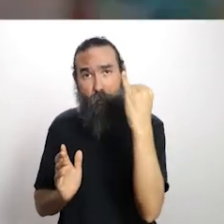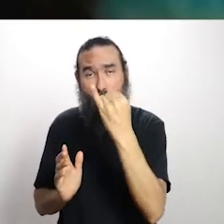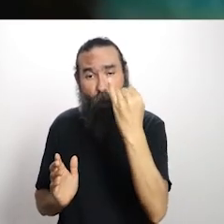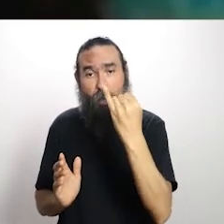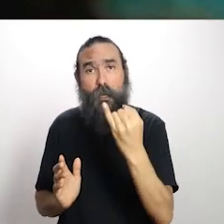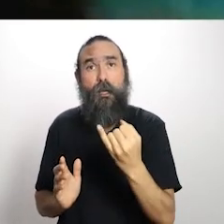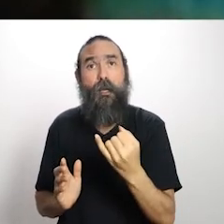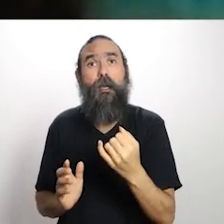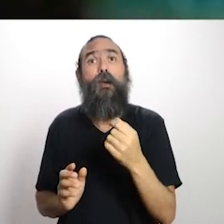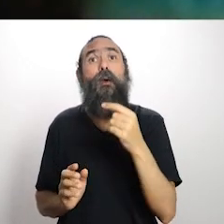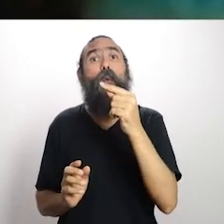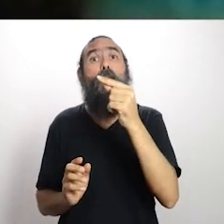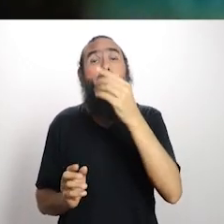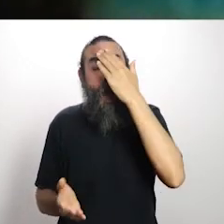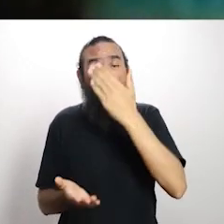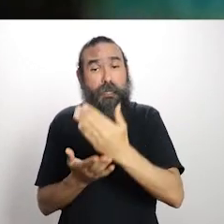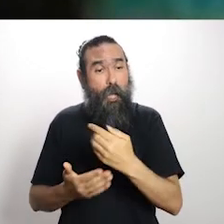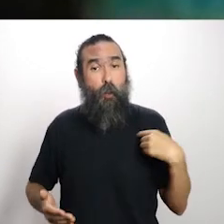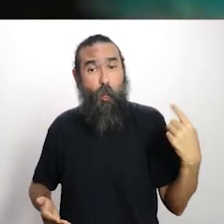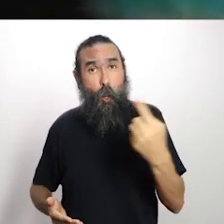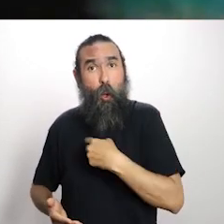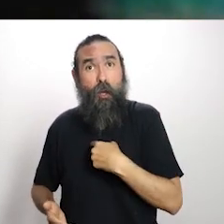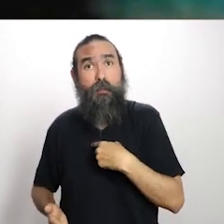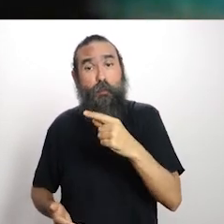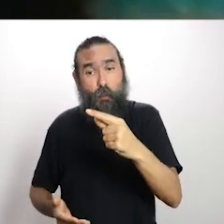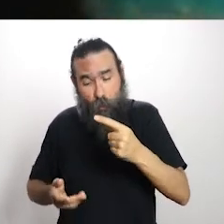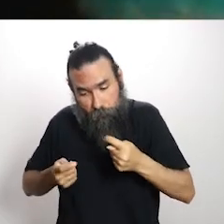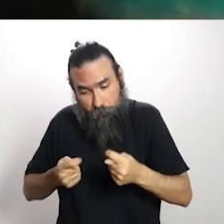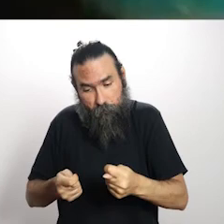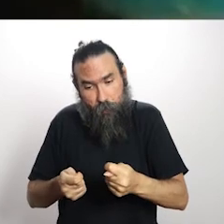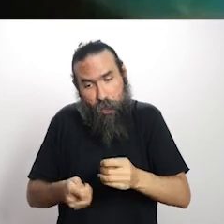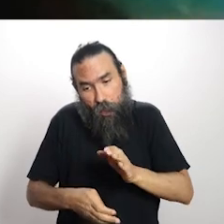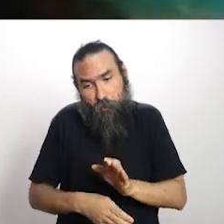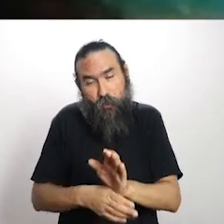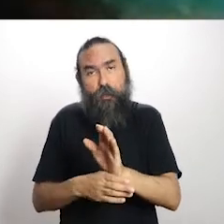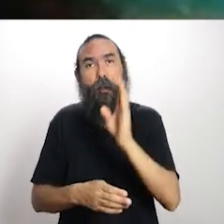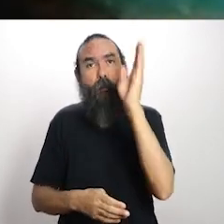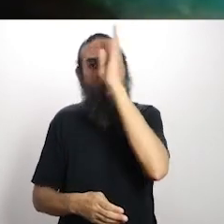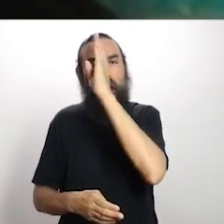obrigada Cris foi muito esclarecedor a gente vai passar agora para o Célio Turino